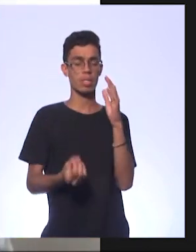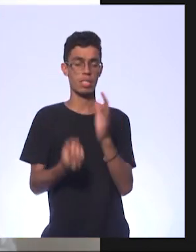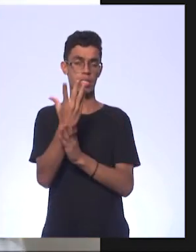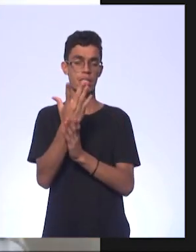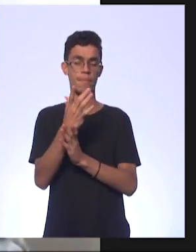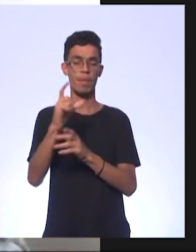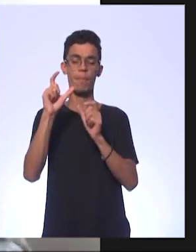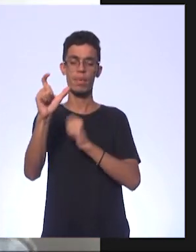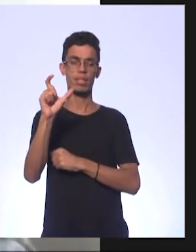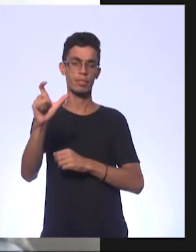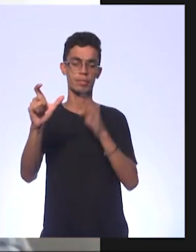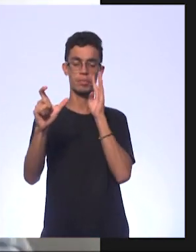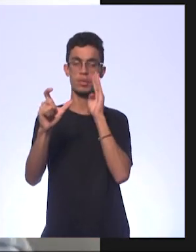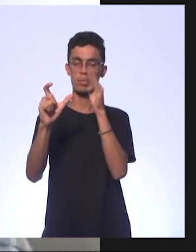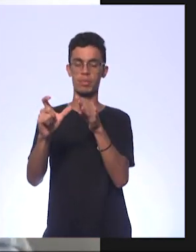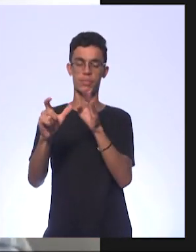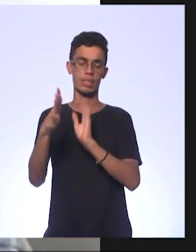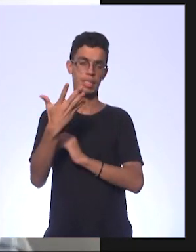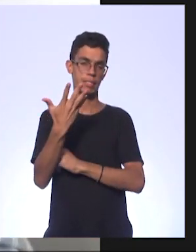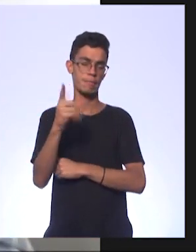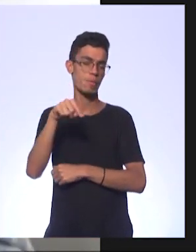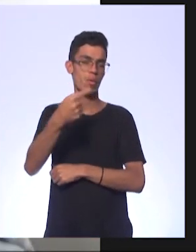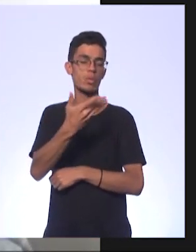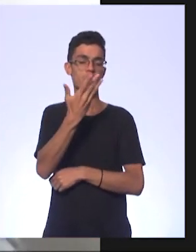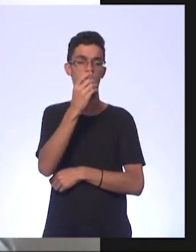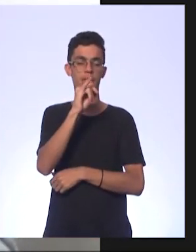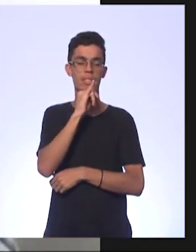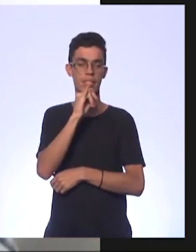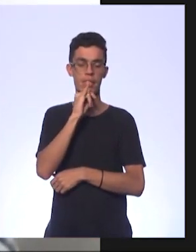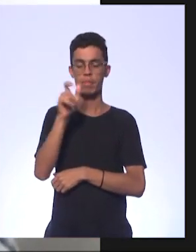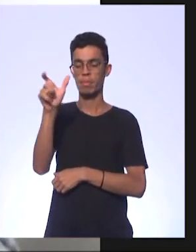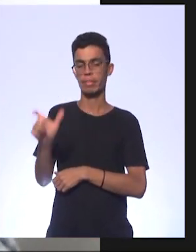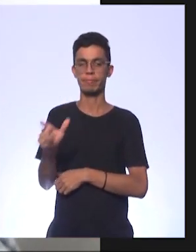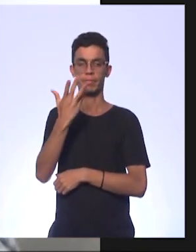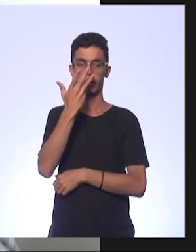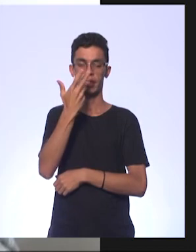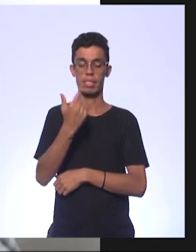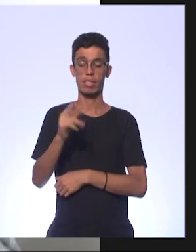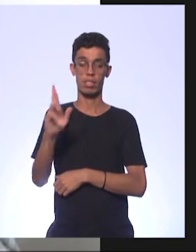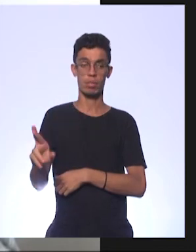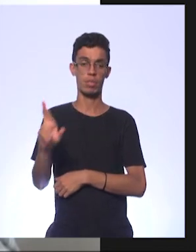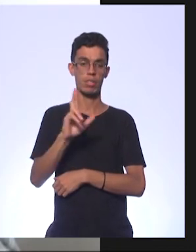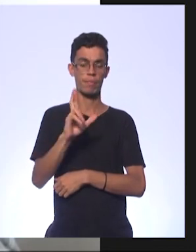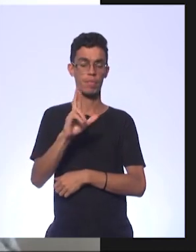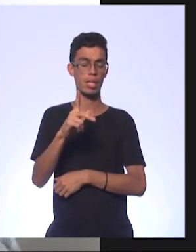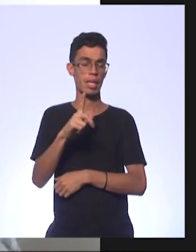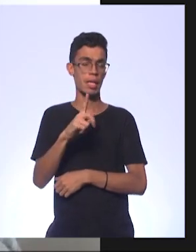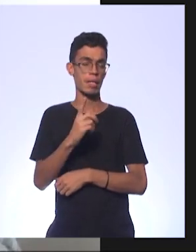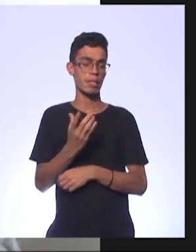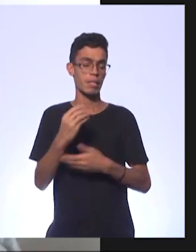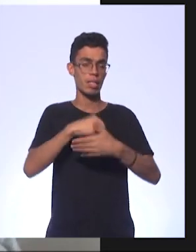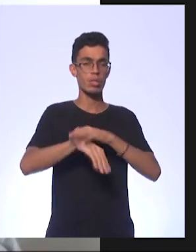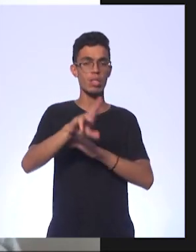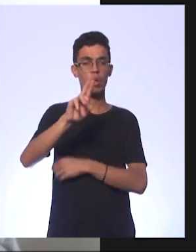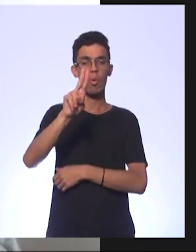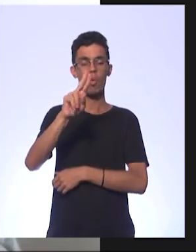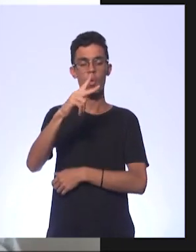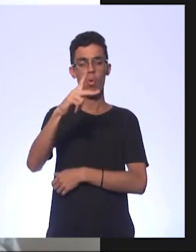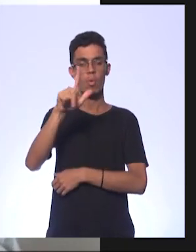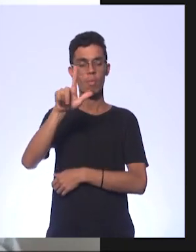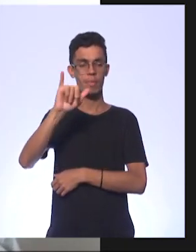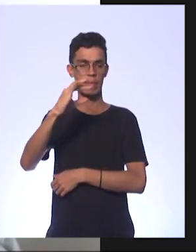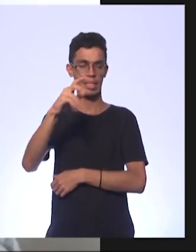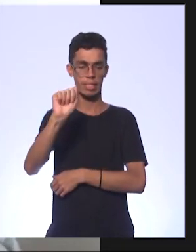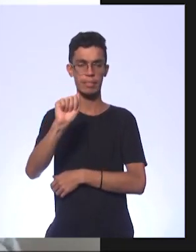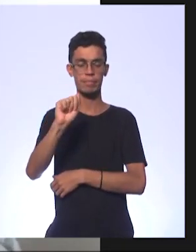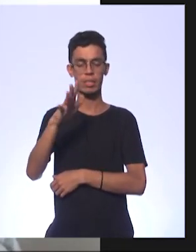isso, mas a criança te deu uma resposta. Agora, quando estou na rubrica, eu estou me preocupado com o que eu posso